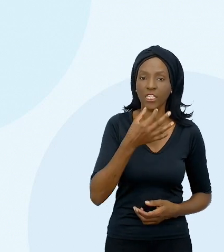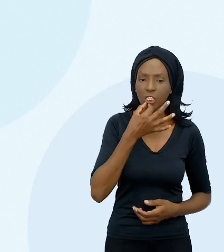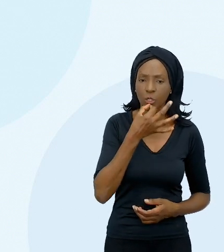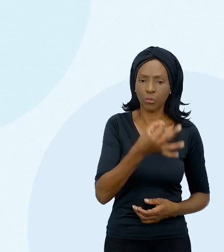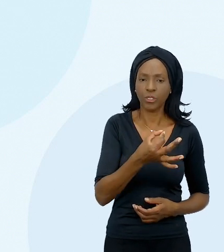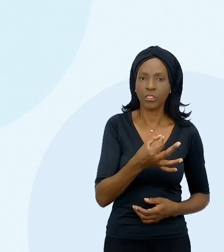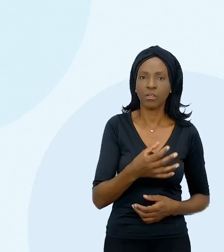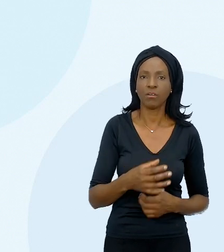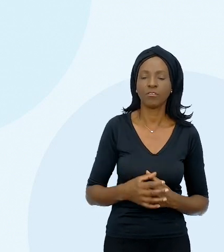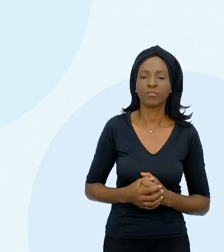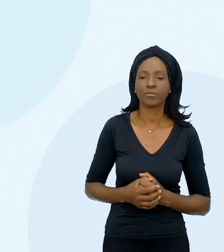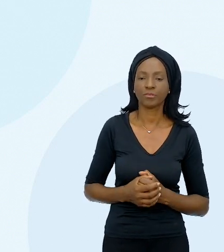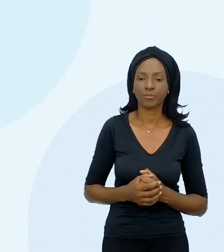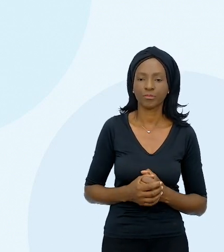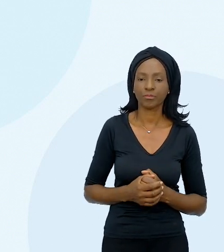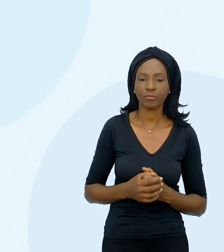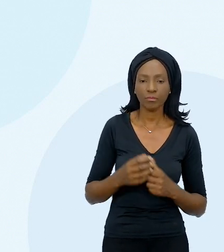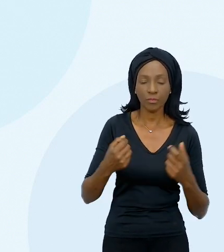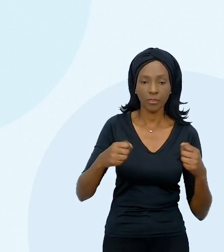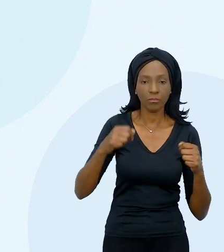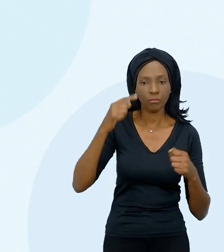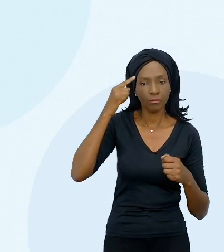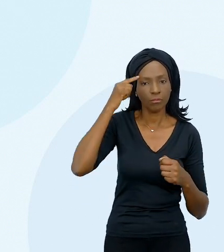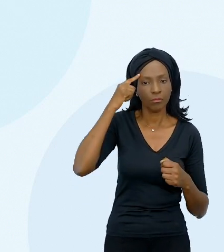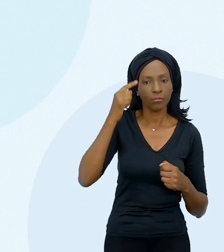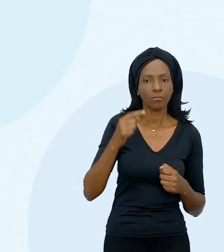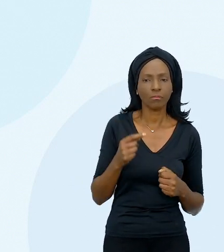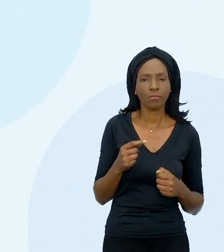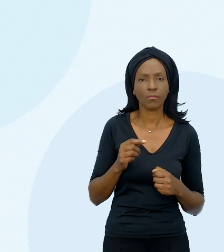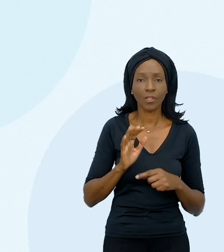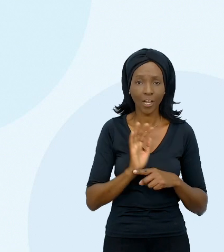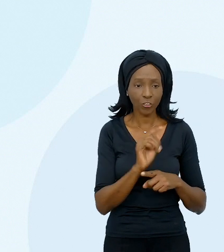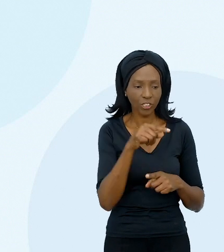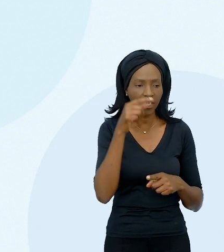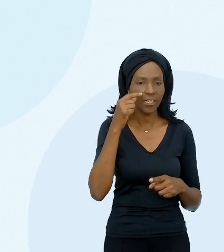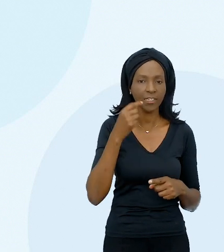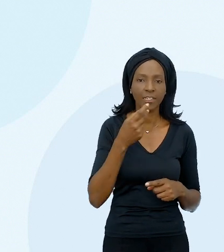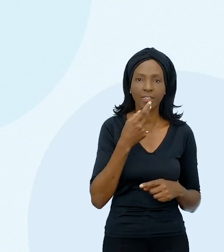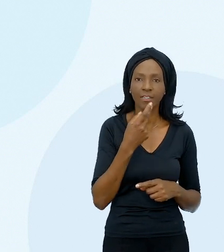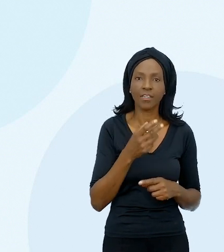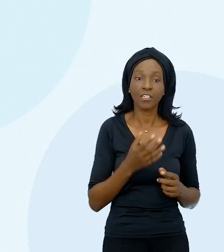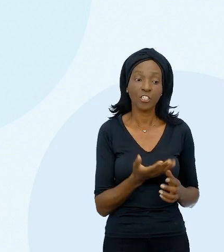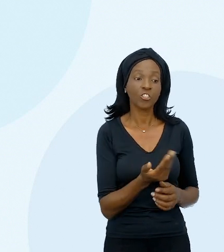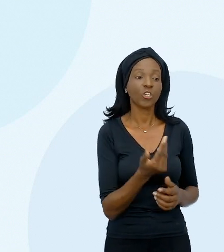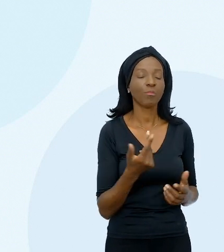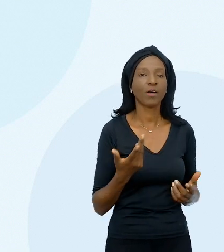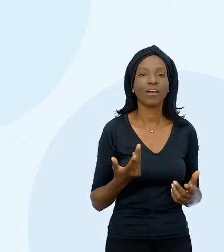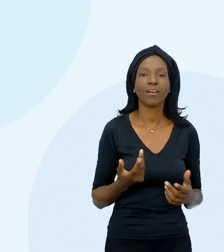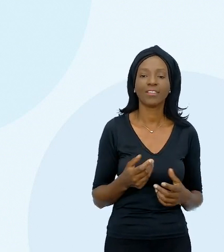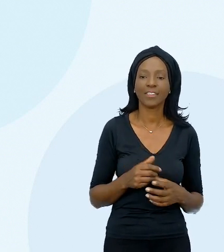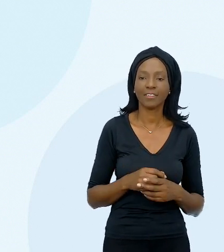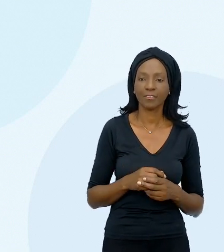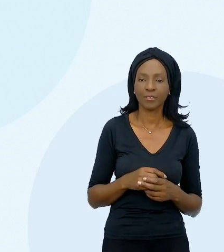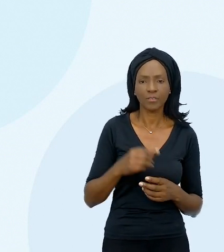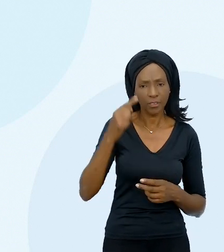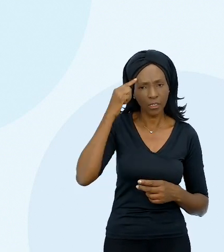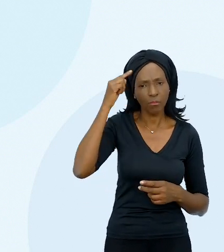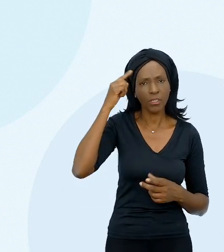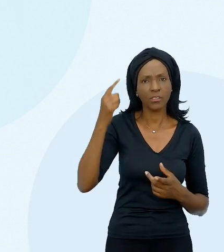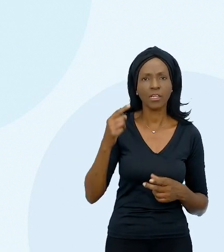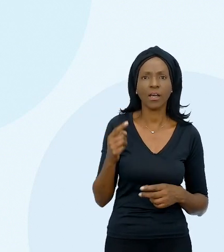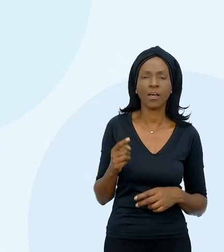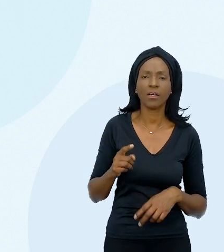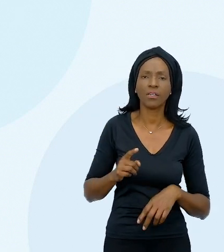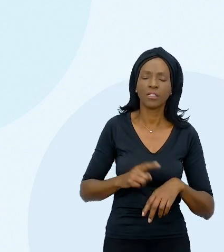vamos lá. A gente tem que pensar aqui. Estimular, a gente tem que considerar que nem sempre o aluno chega estimulado na aula